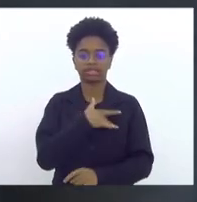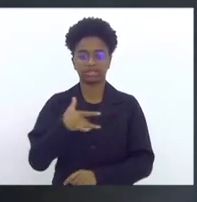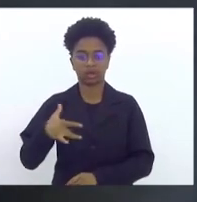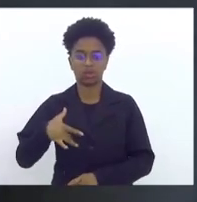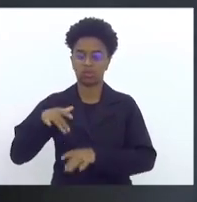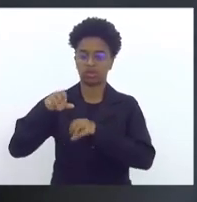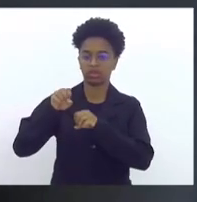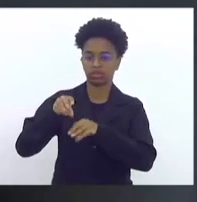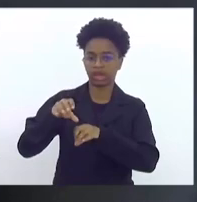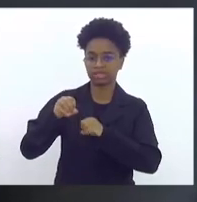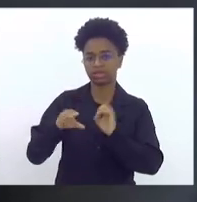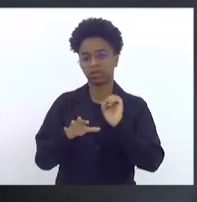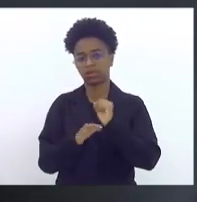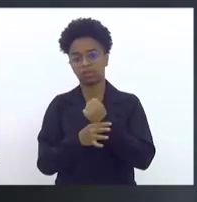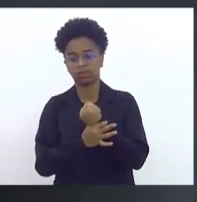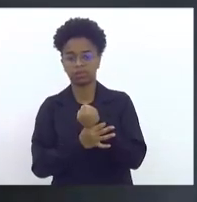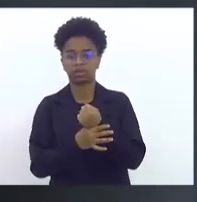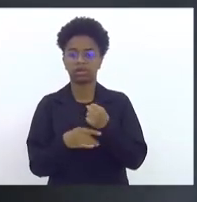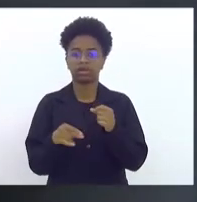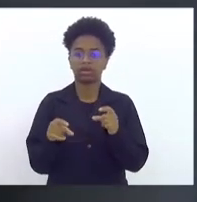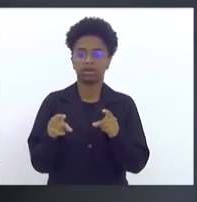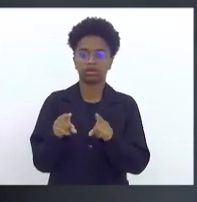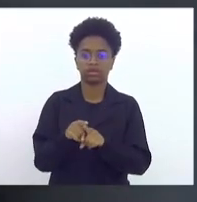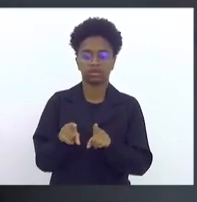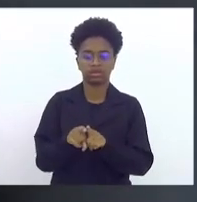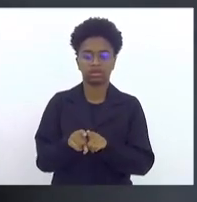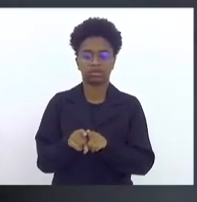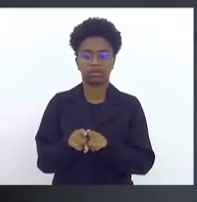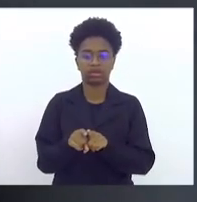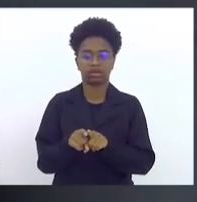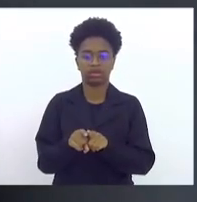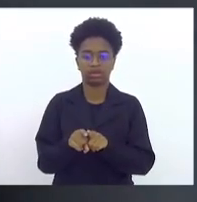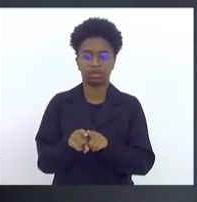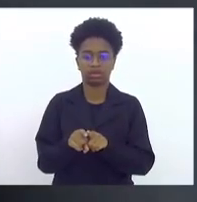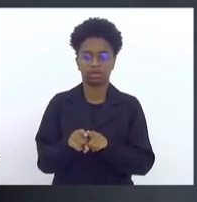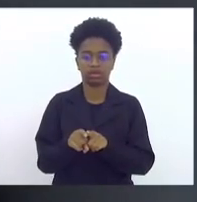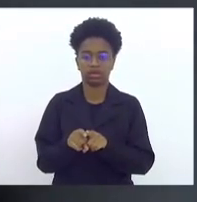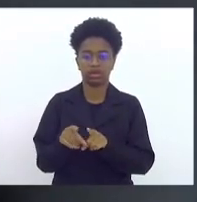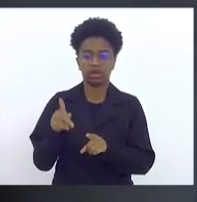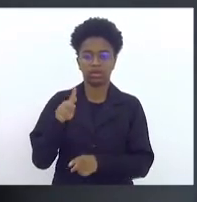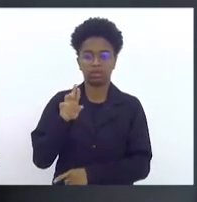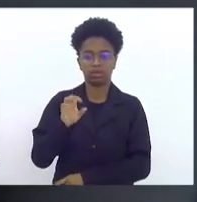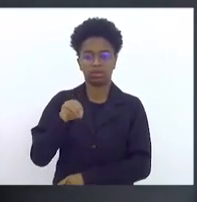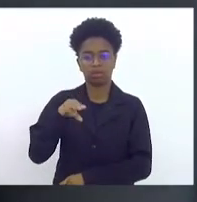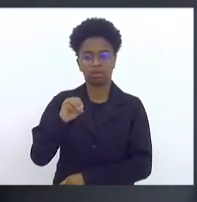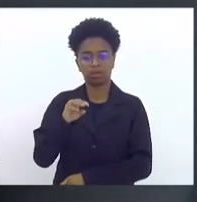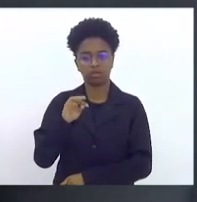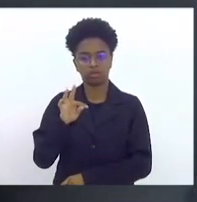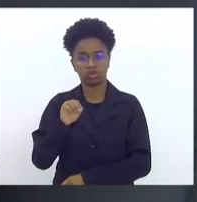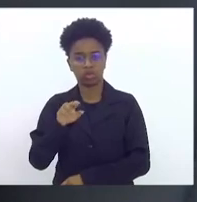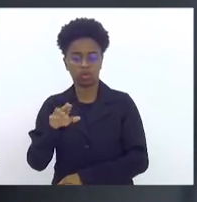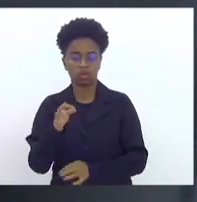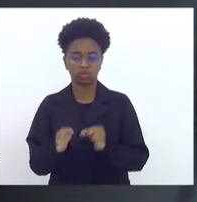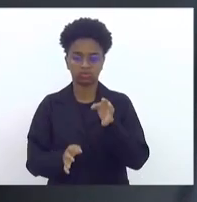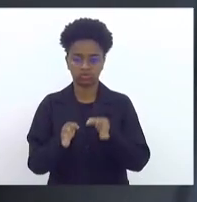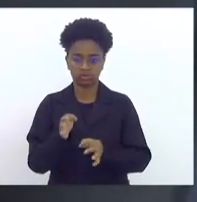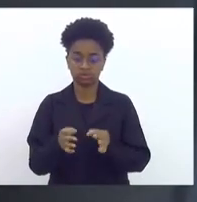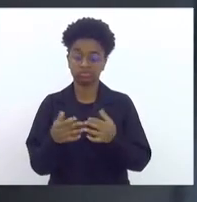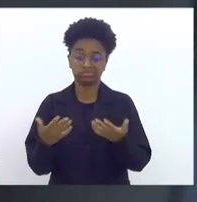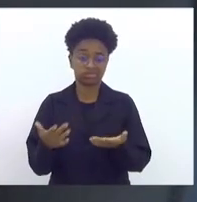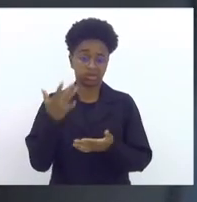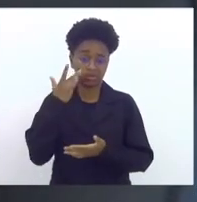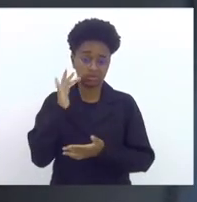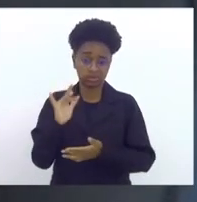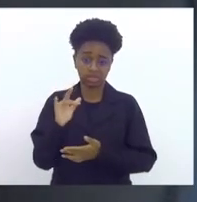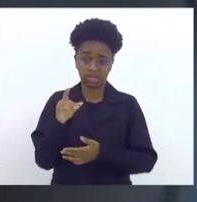a educação com a segurança né com os as promotoras os juízes então não sei agora me quando